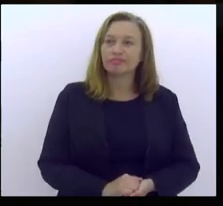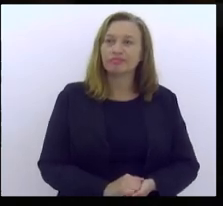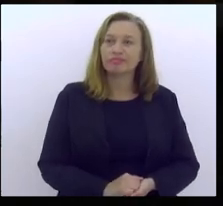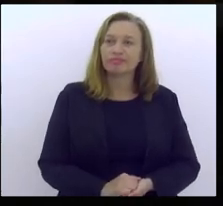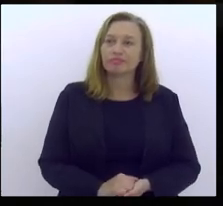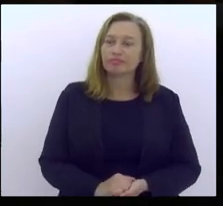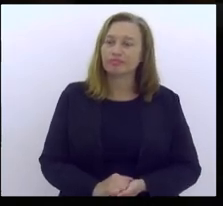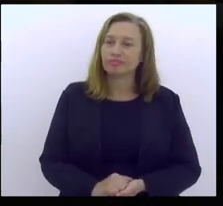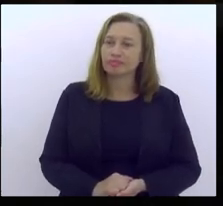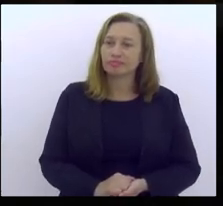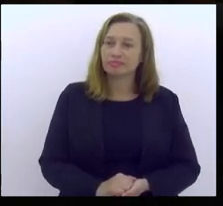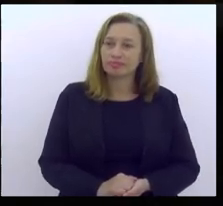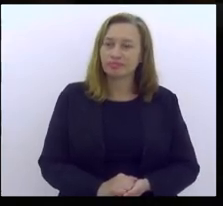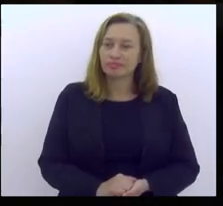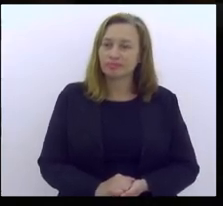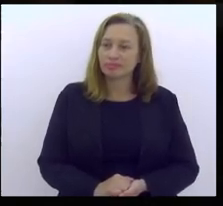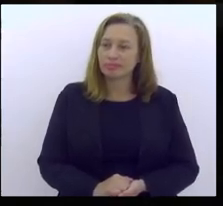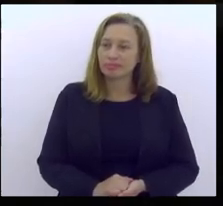auditiva.